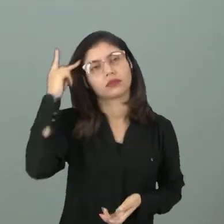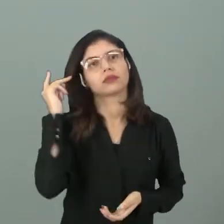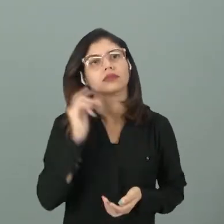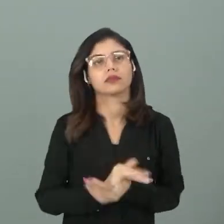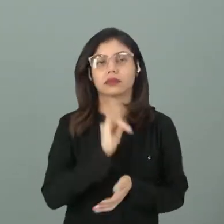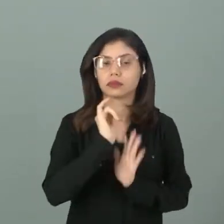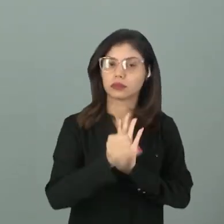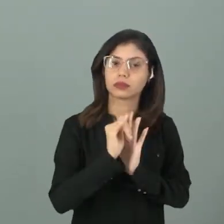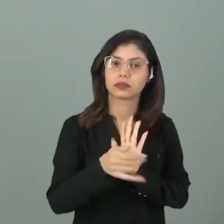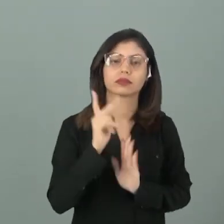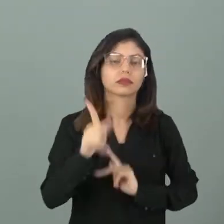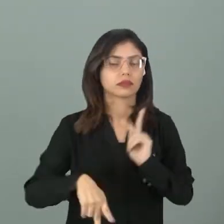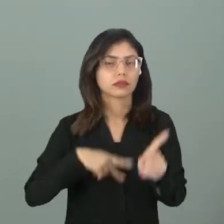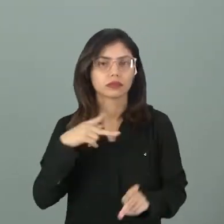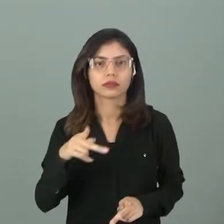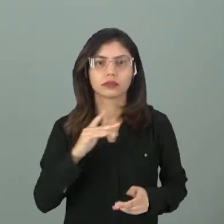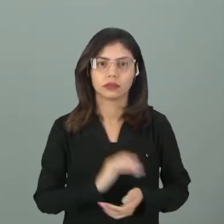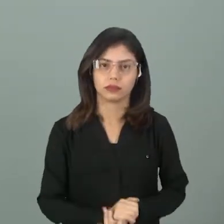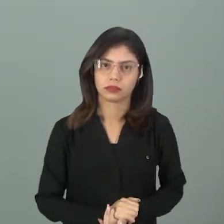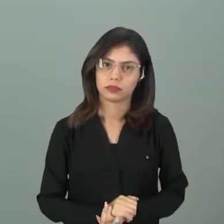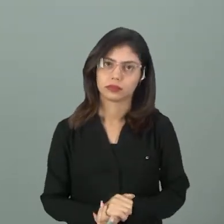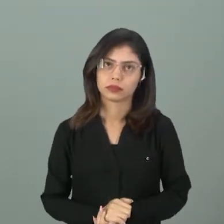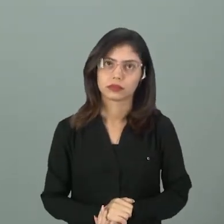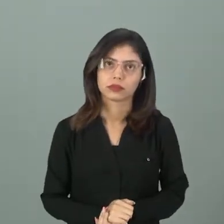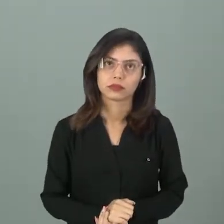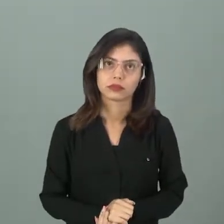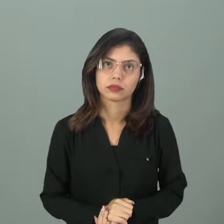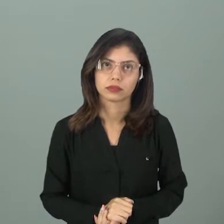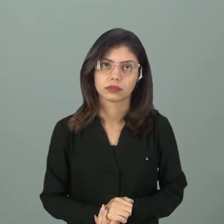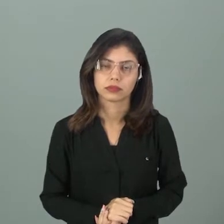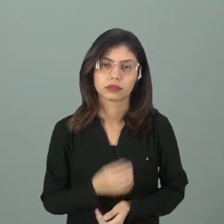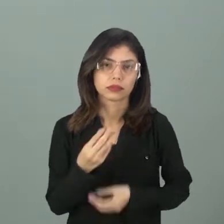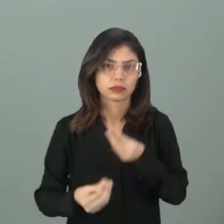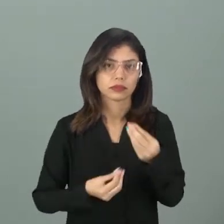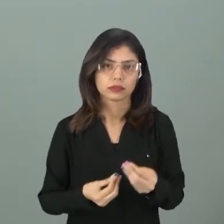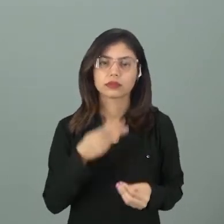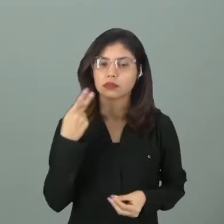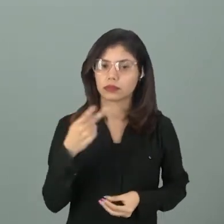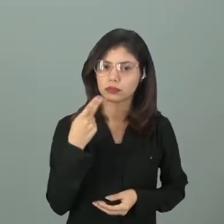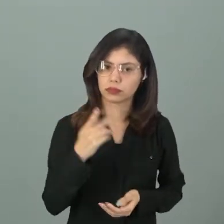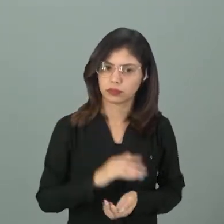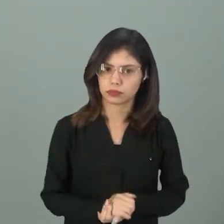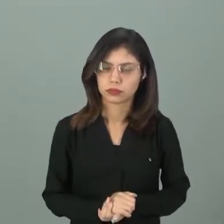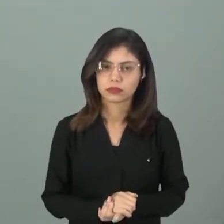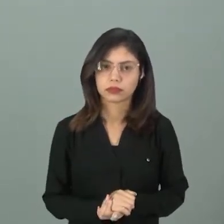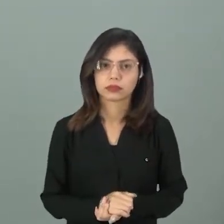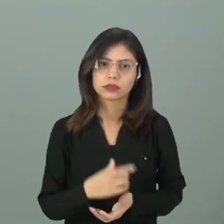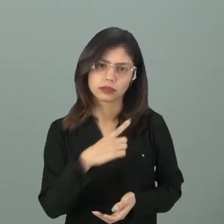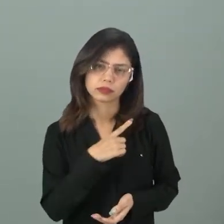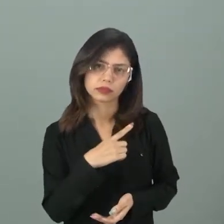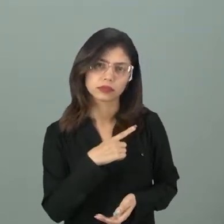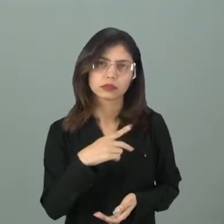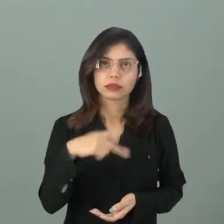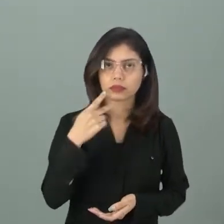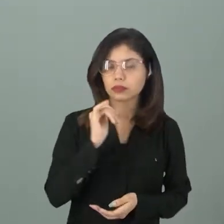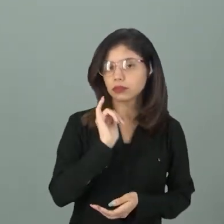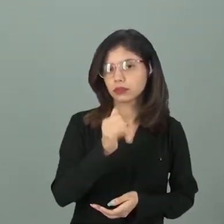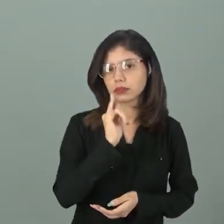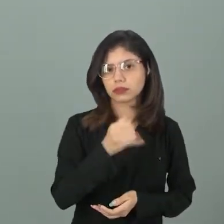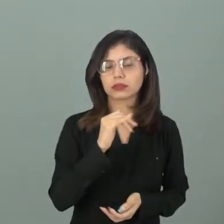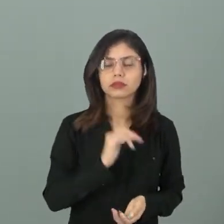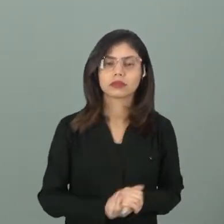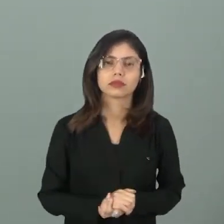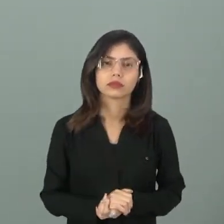contos populares, ok? Eles, como ele falou, foram e estão sendo contadas oralmente, ou seja,